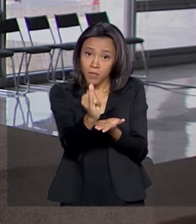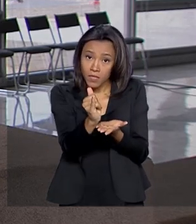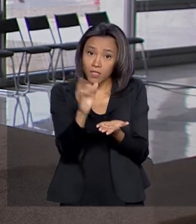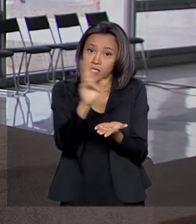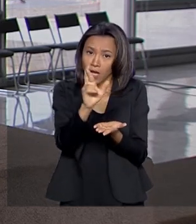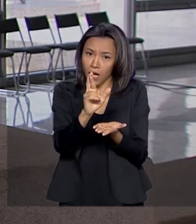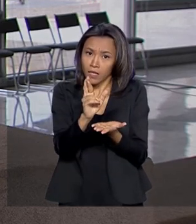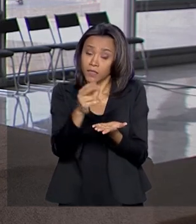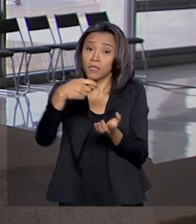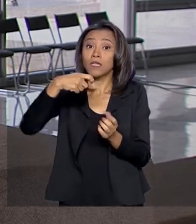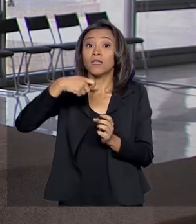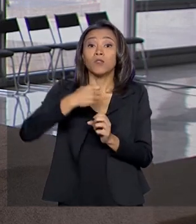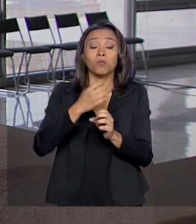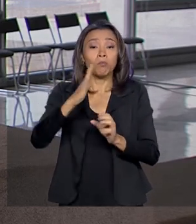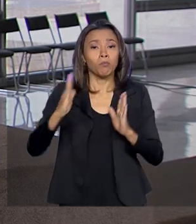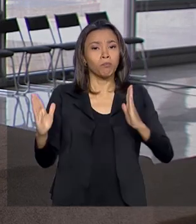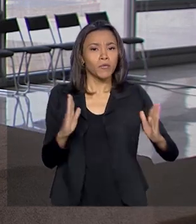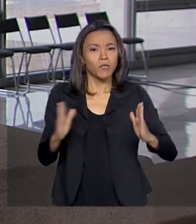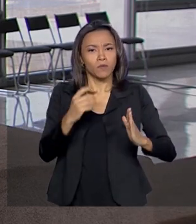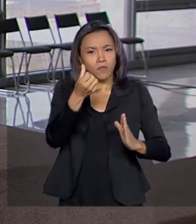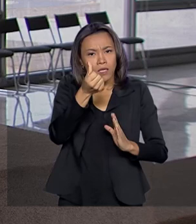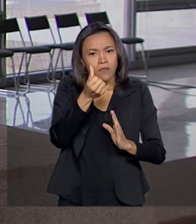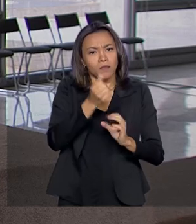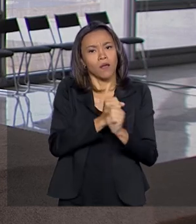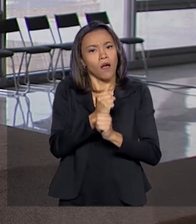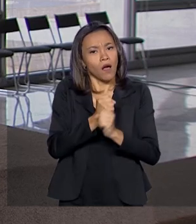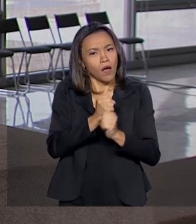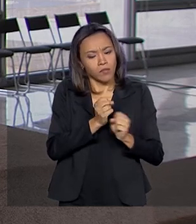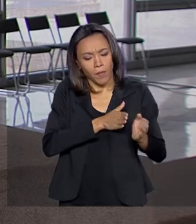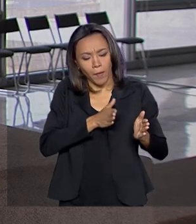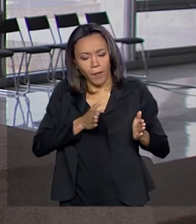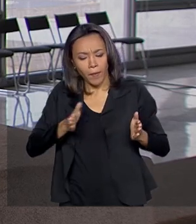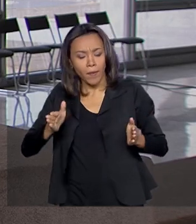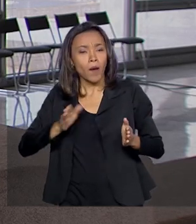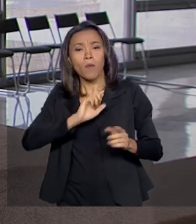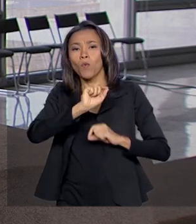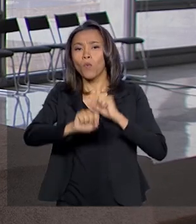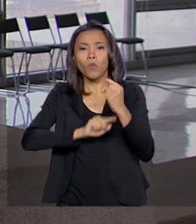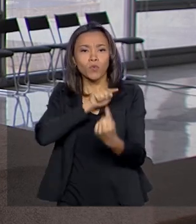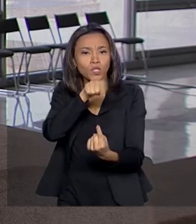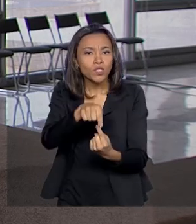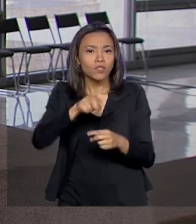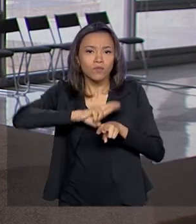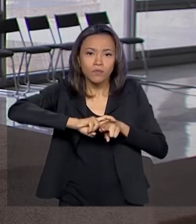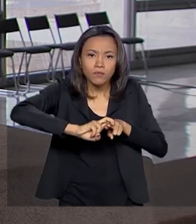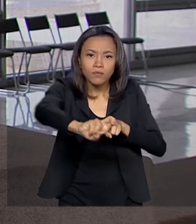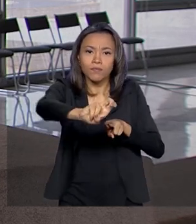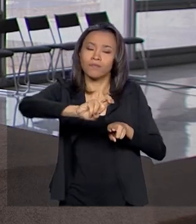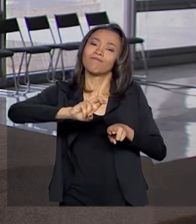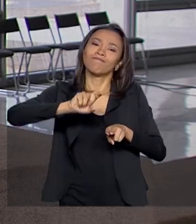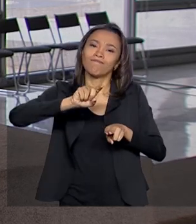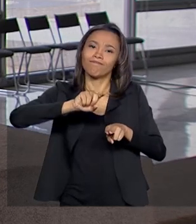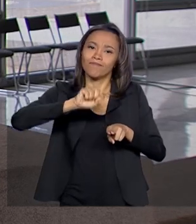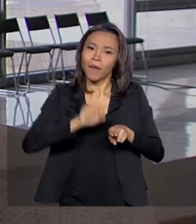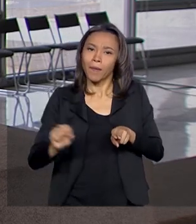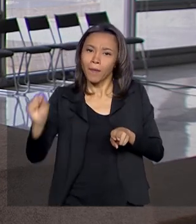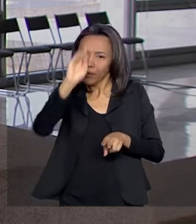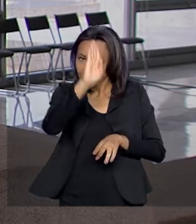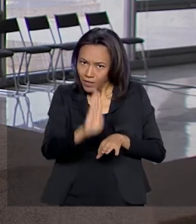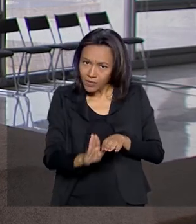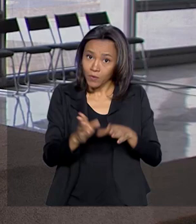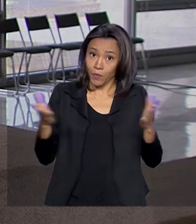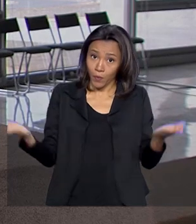nos próximos seis anos para ampliar a malha ferroviária do país. Hoje, a malha